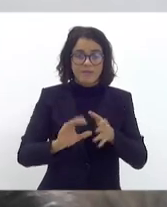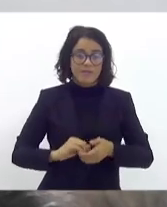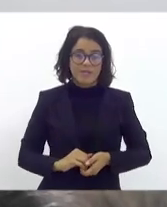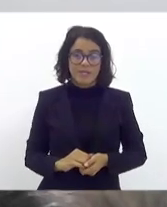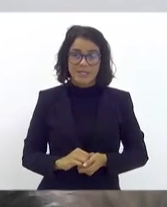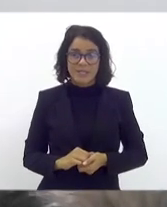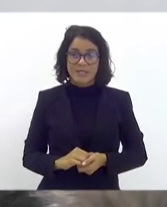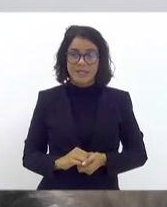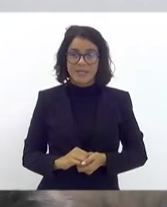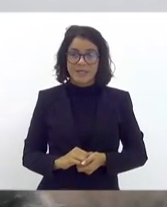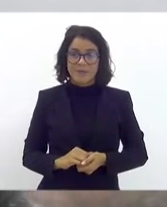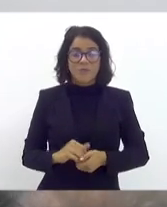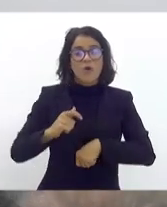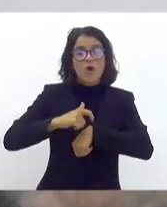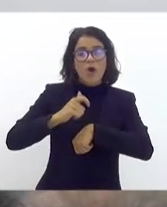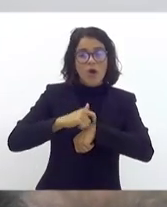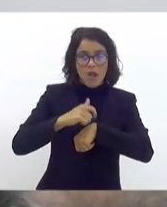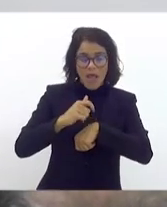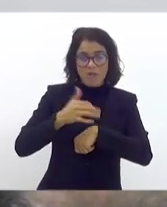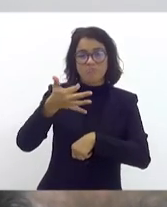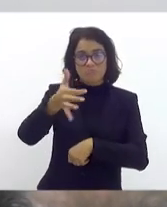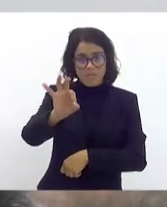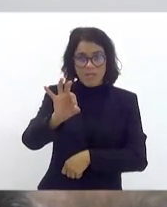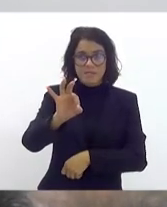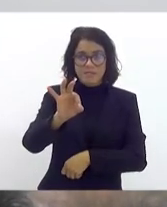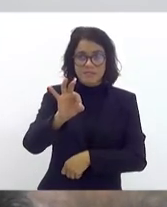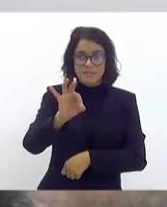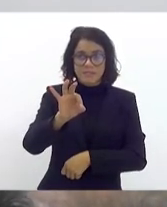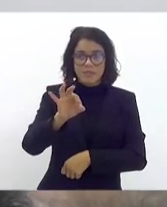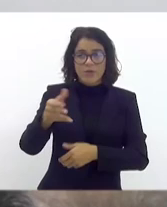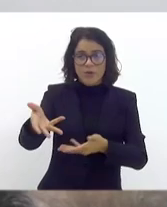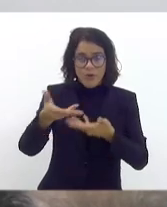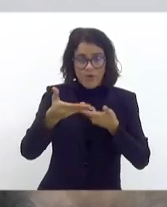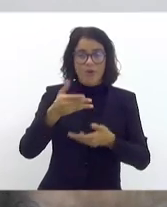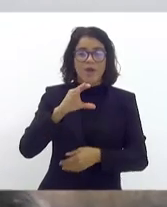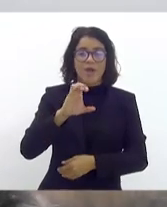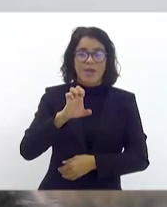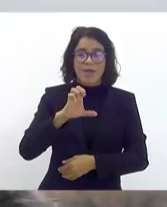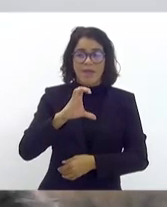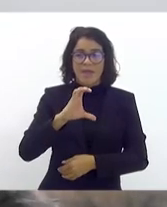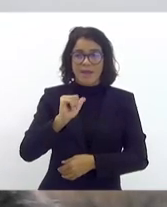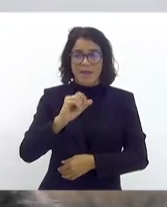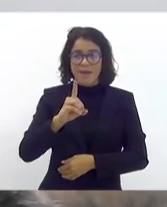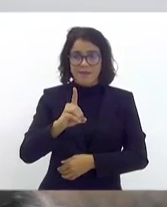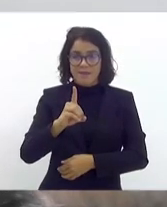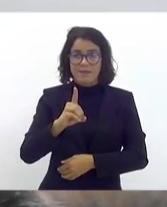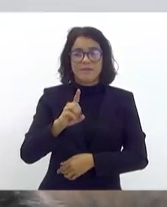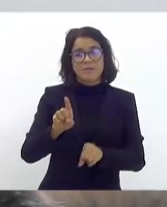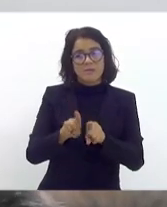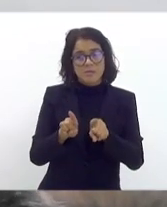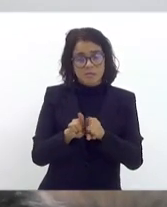para a próxima, mesmo horário, 10 horas, convocado o ECAD, ou seu, enfim,